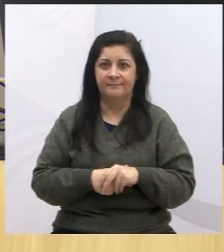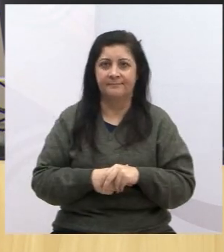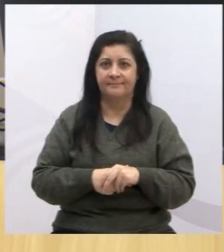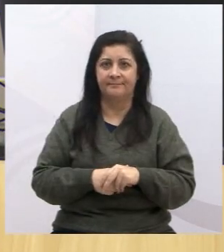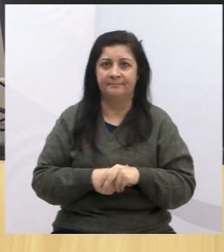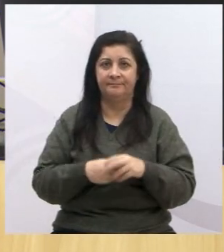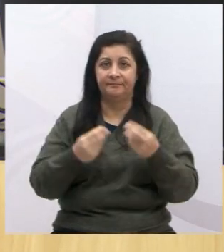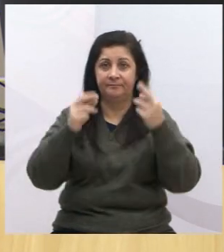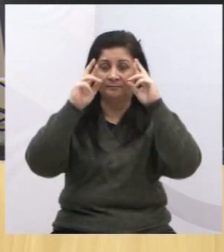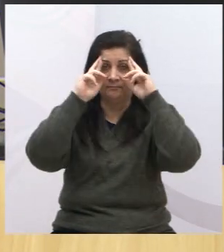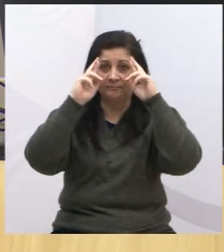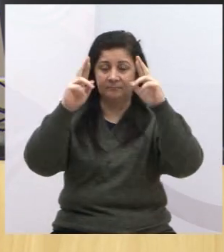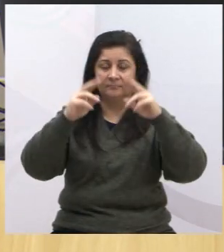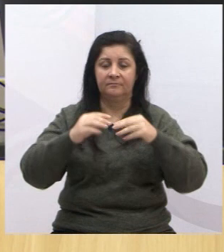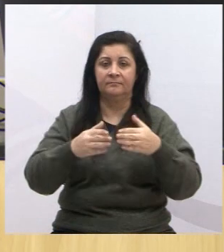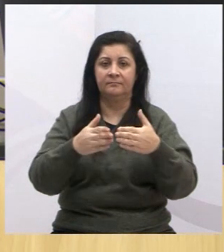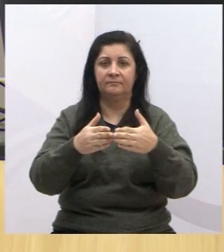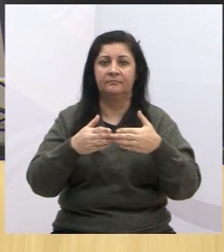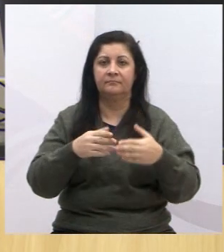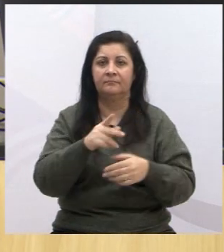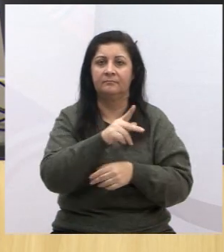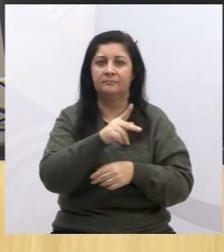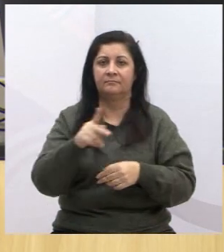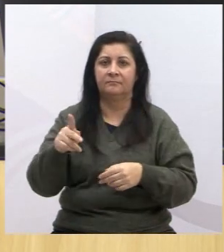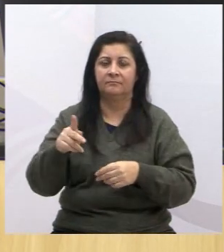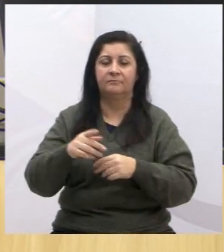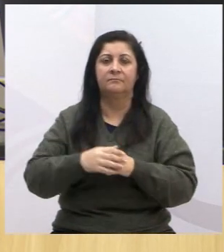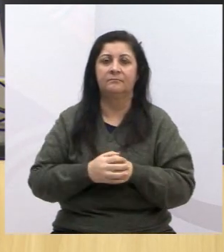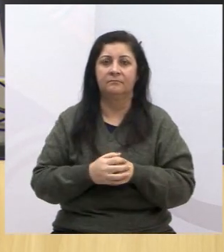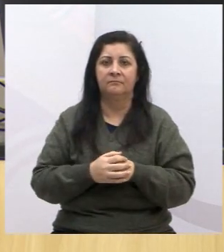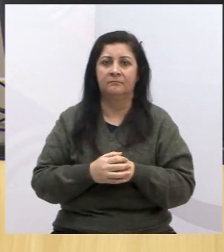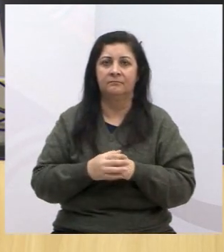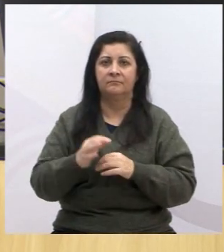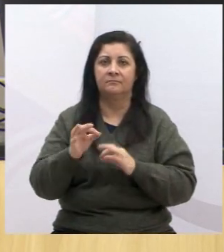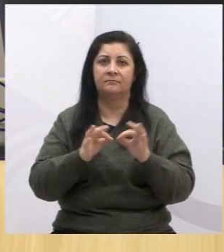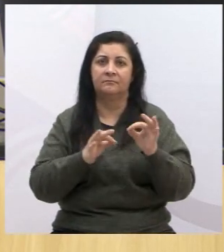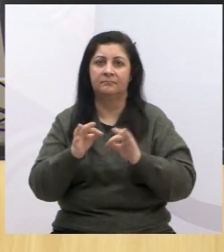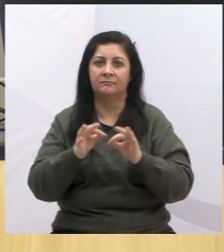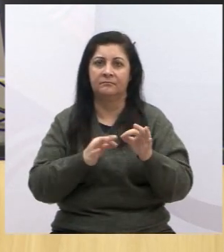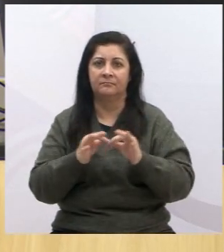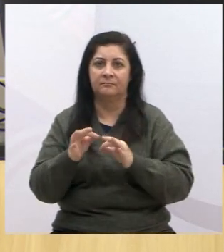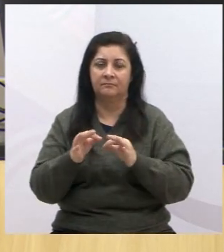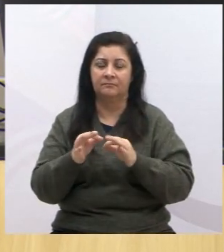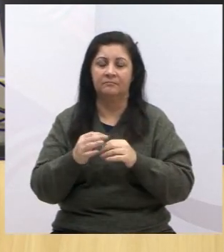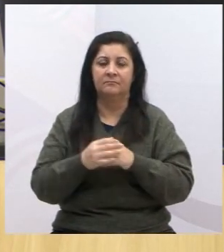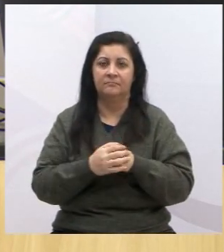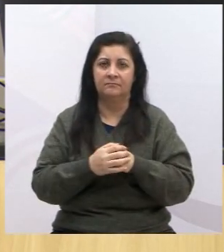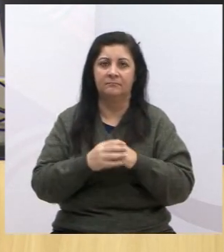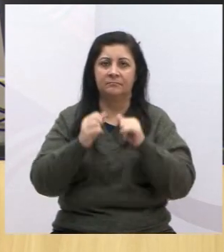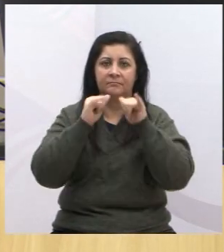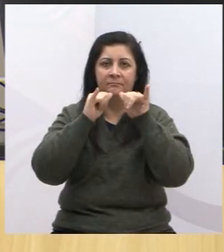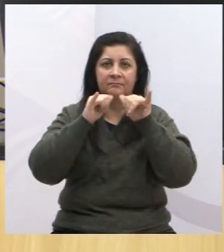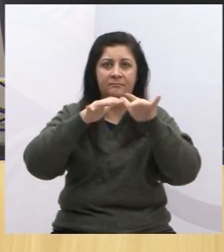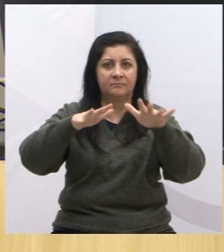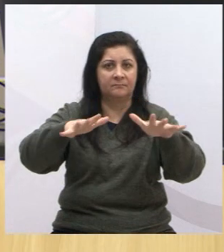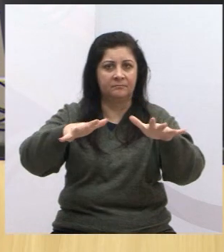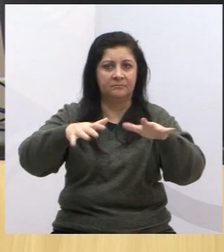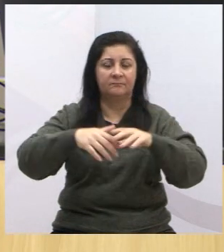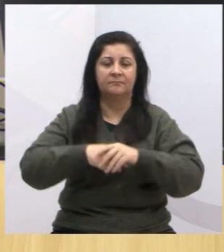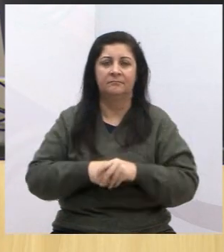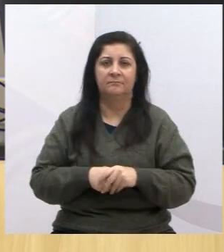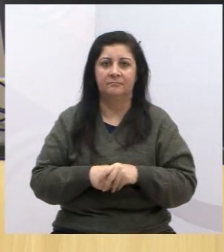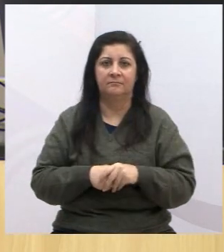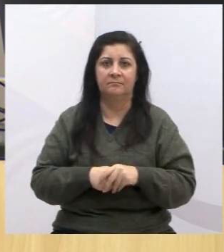registro, respeitosamente, requeremos a presença dessa casa que sejam adotadas a providência habituais para a divulgação da presente